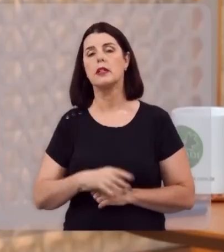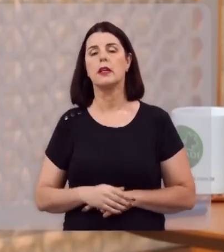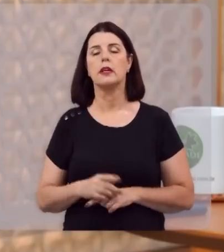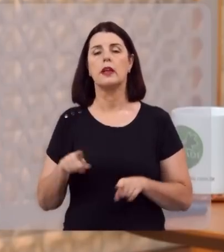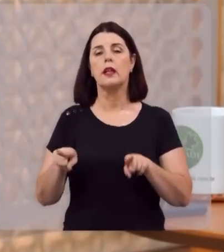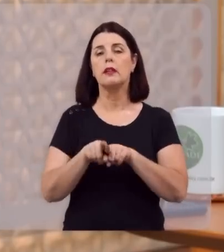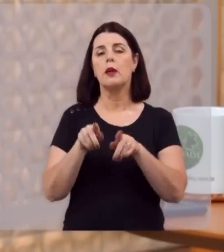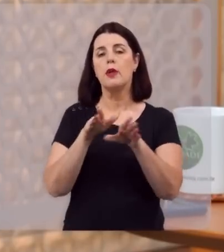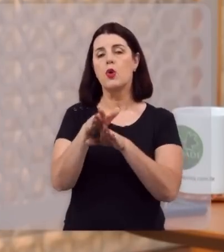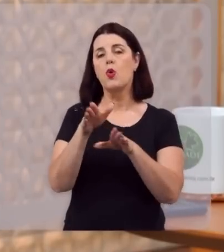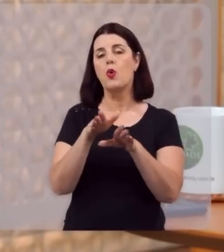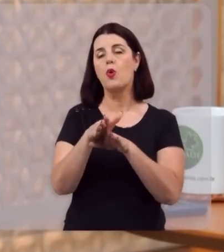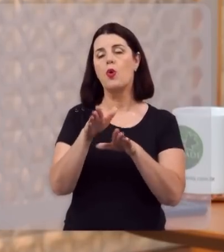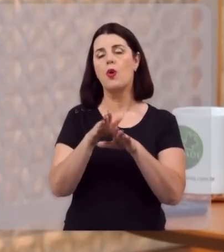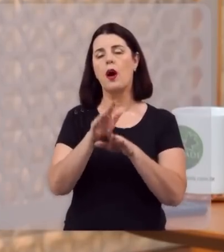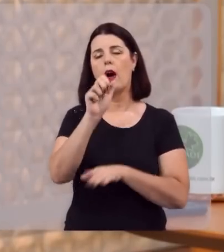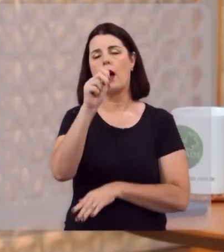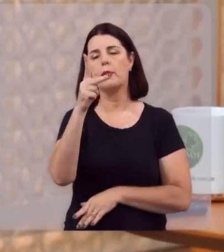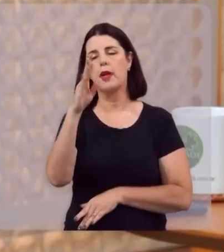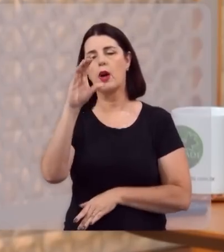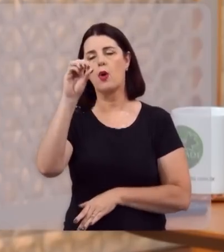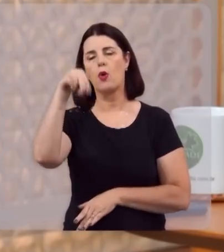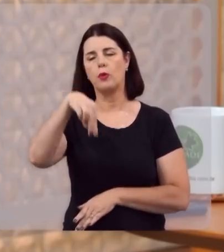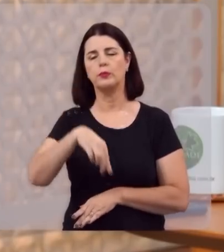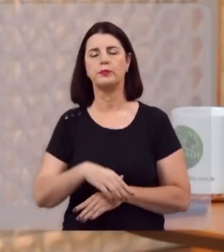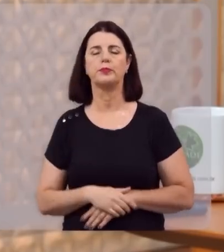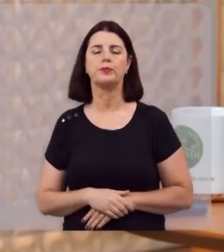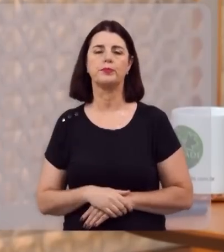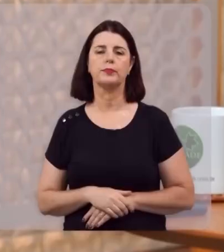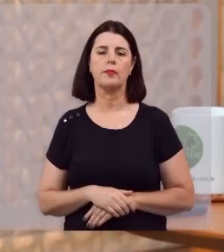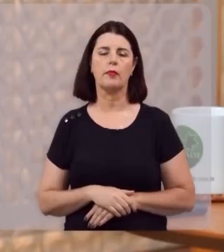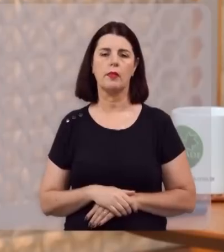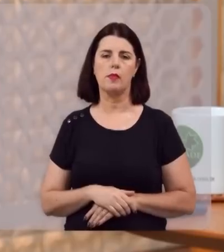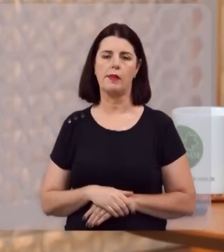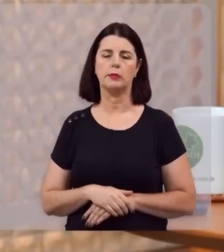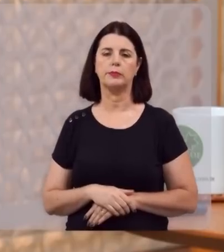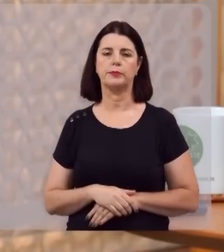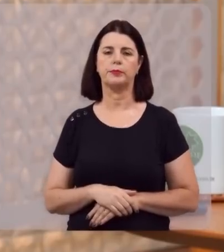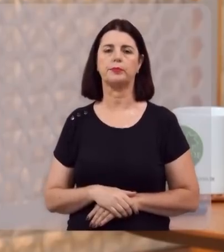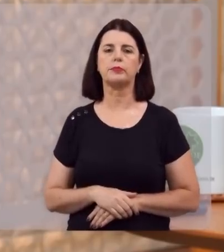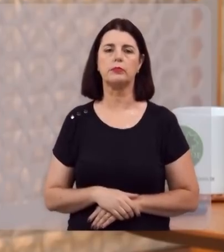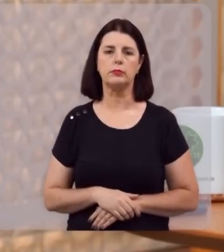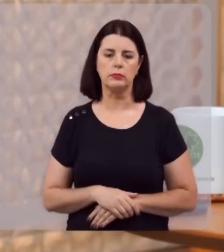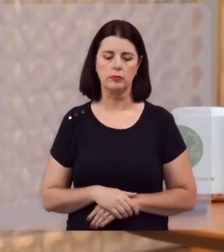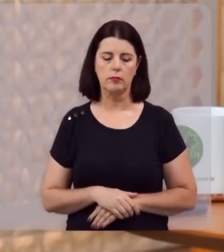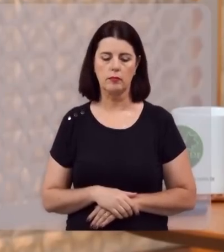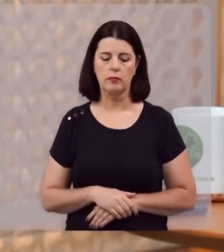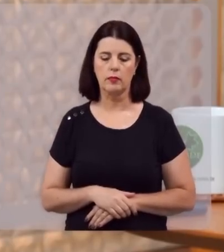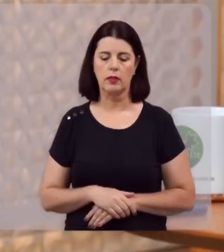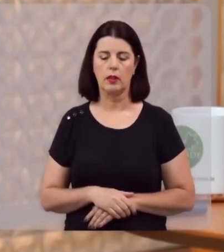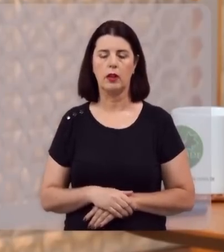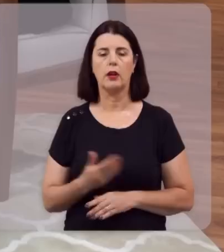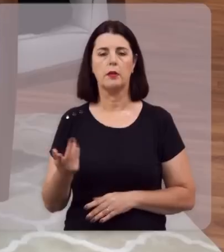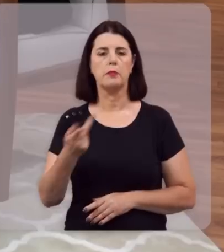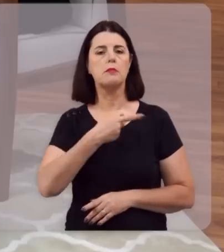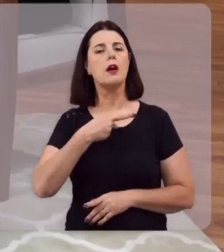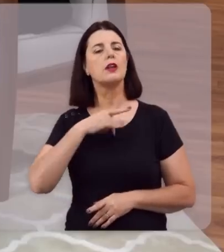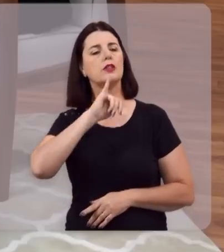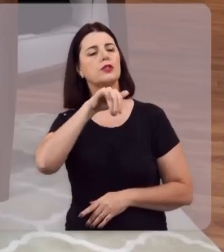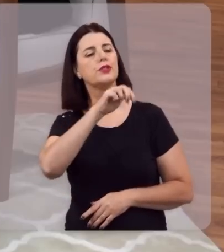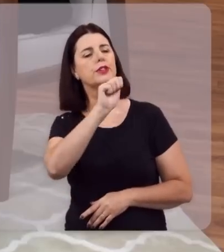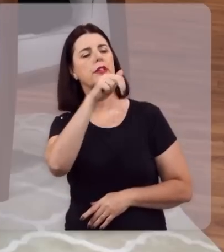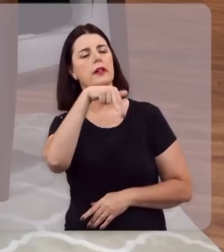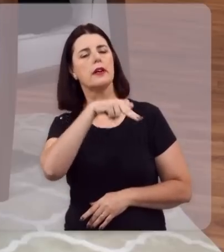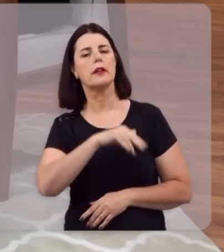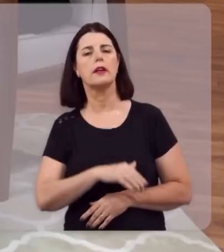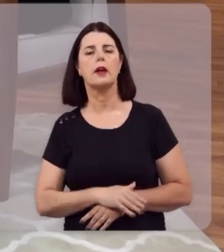um dos conselheiros da apecon a agência Presbiteriana de evangelização e comunicação lembrando Jean